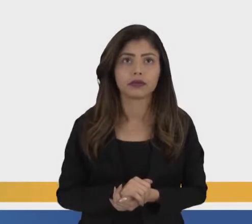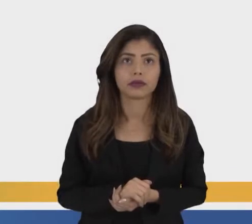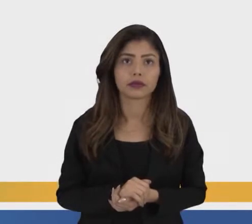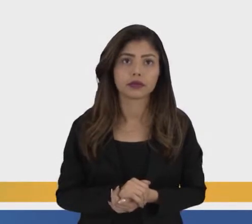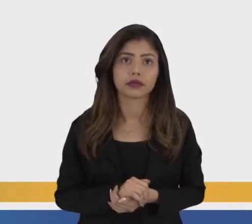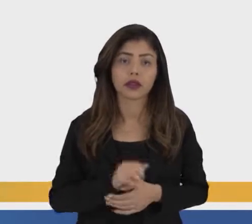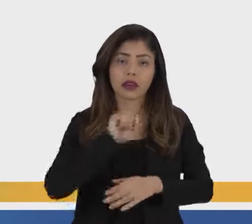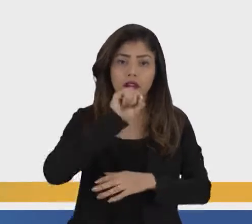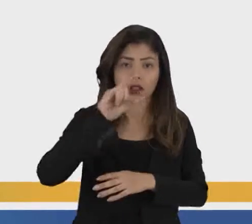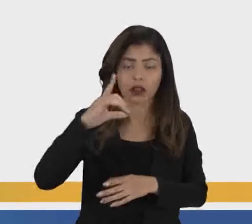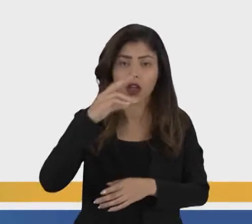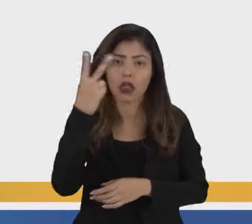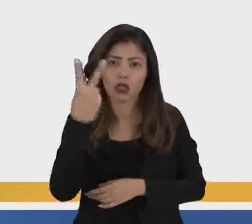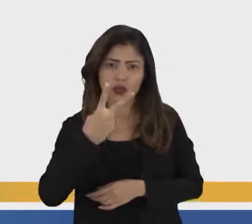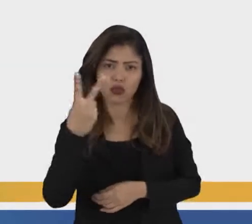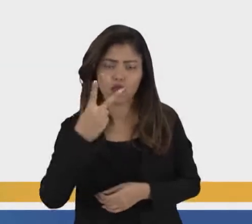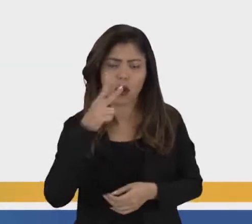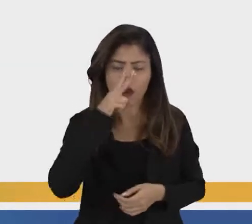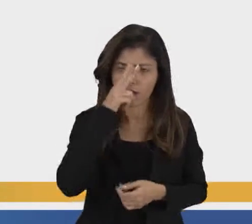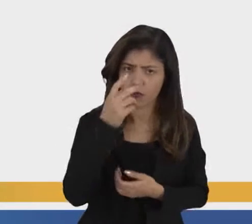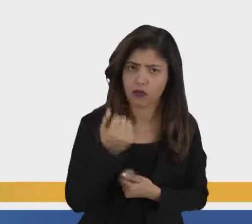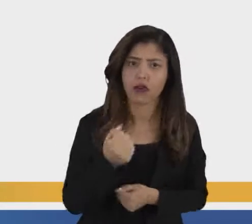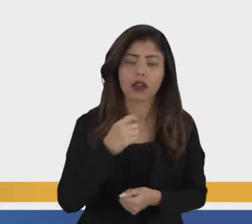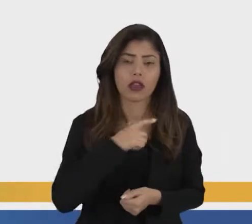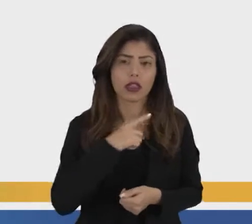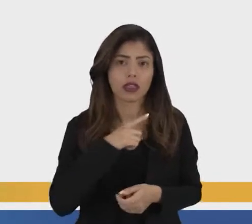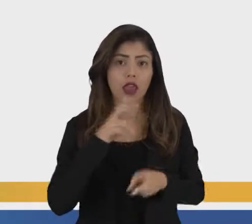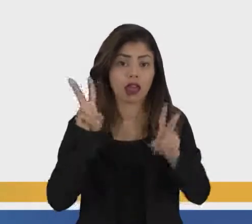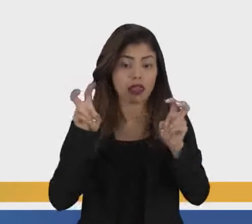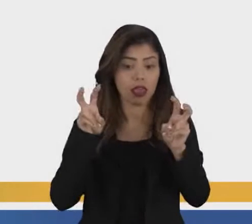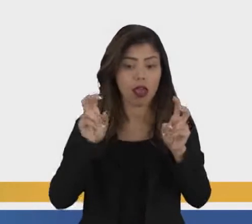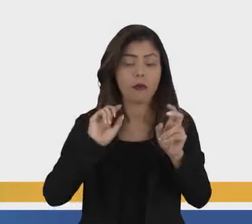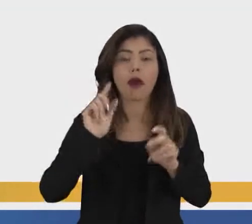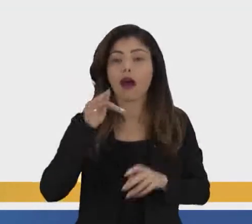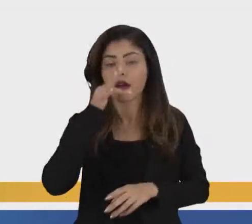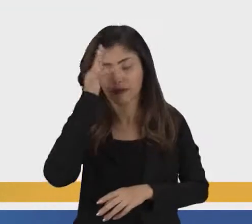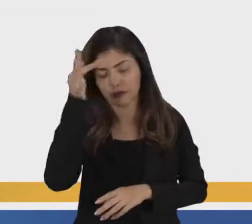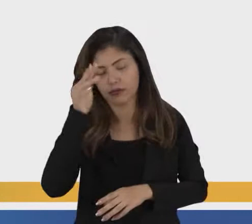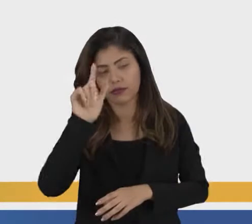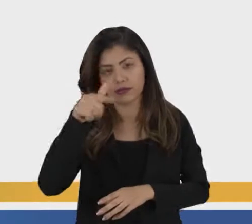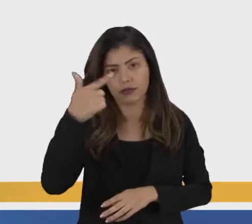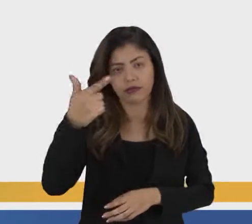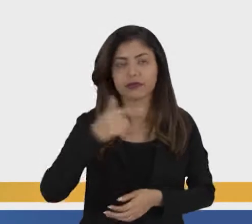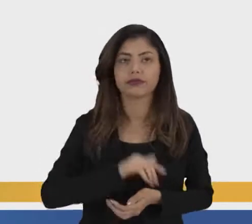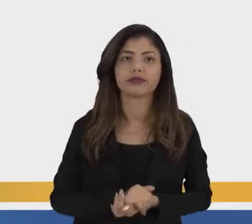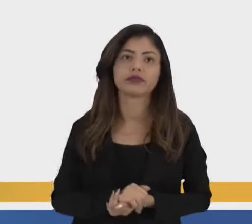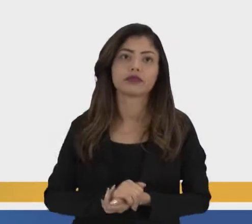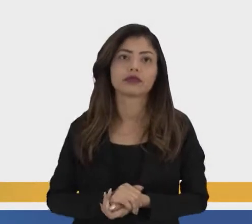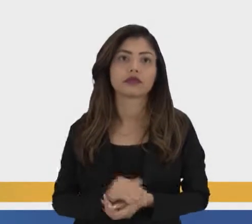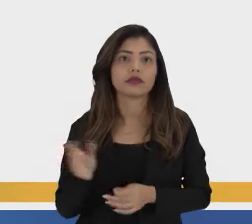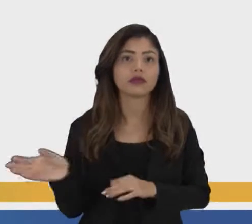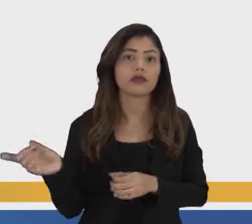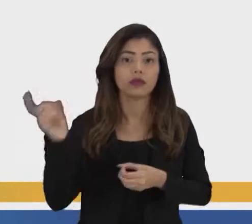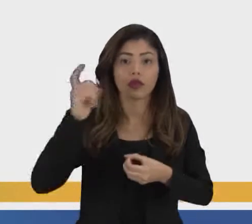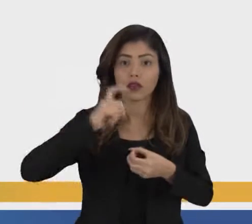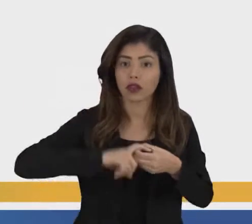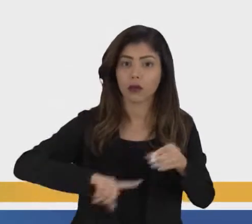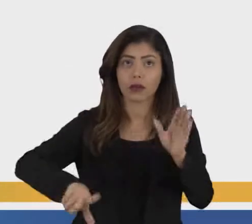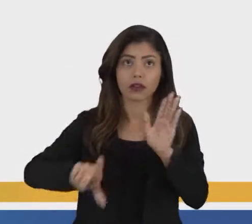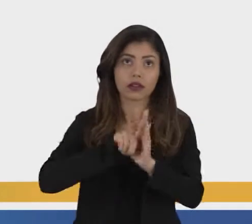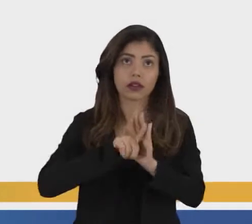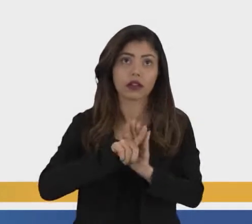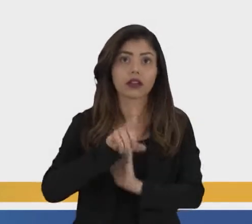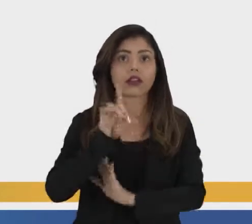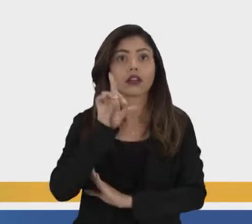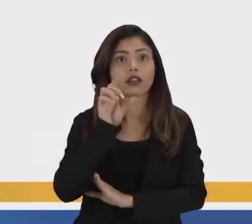a classificação desses dois tipos de força, que isso será tema de uma aula futura. Então, vamos voltar lá para as leis de